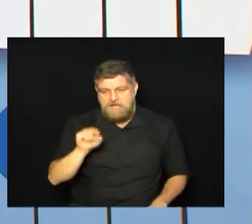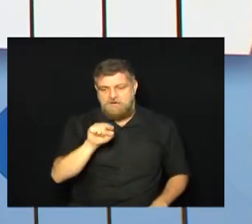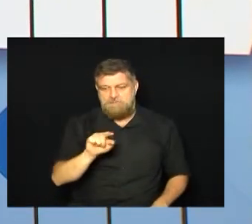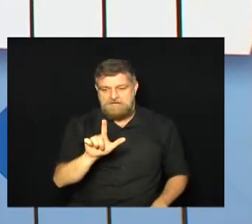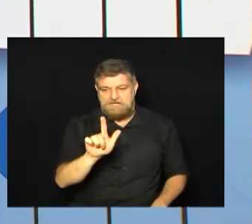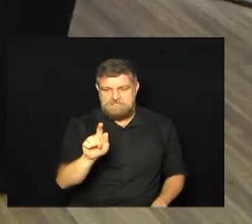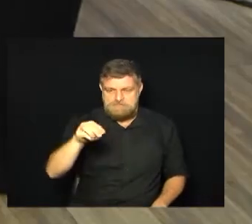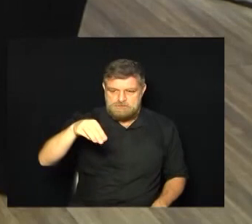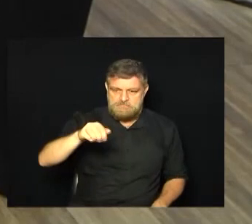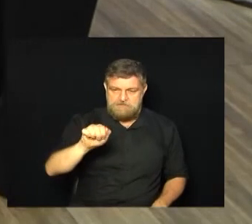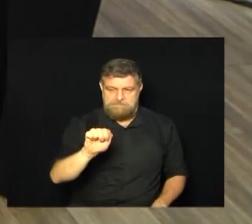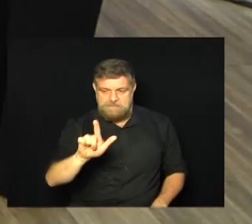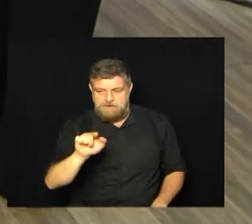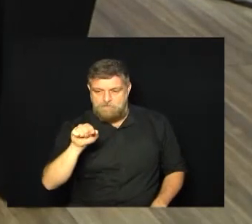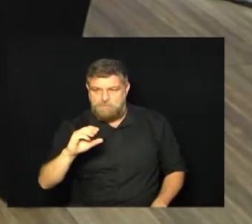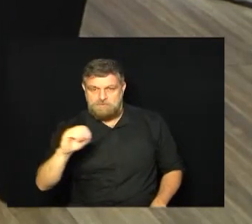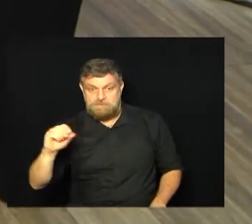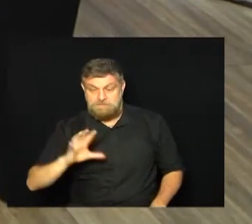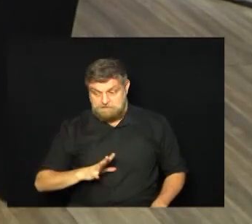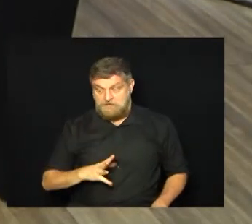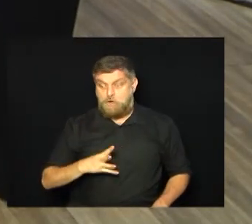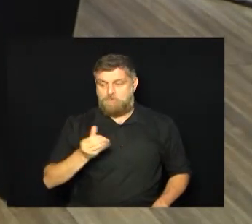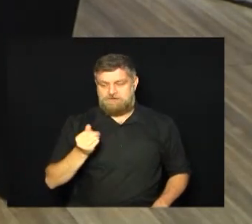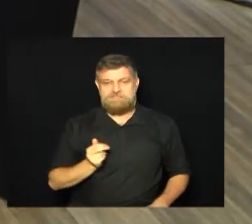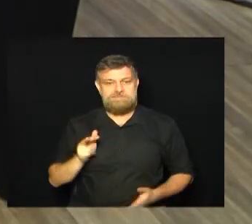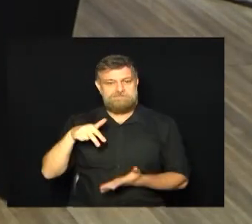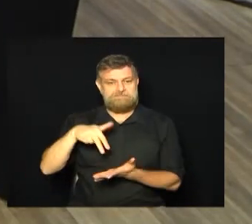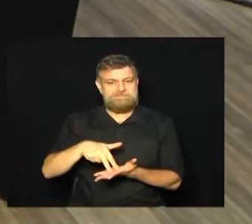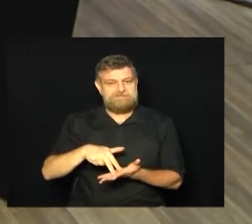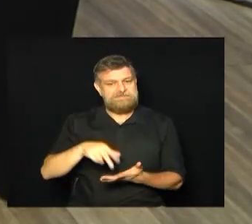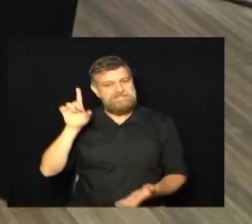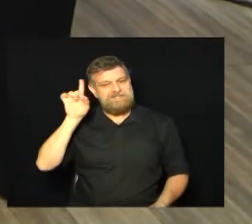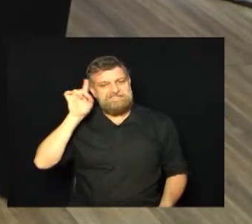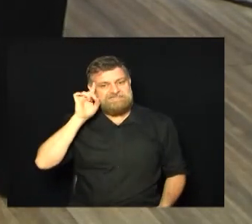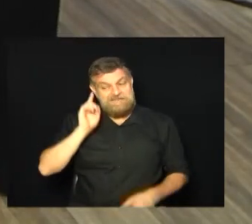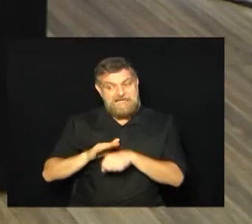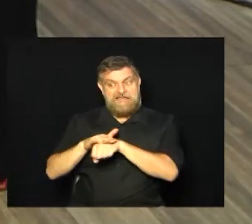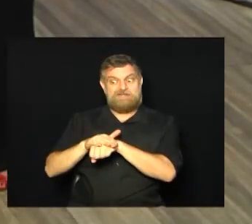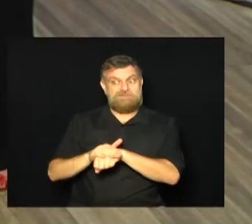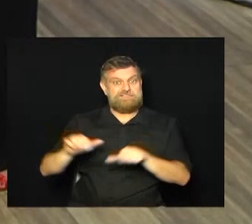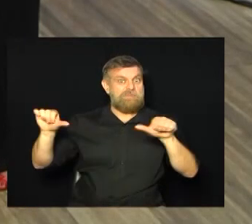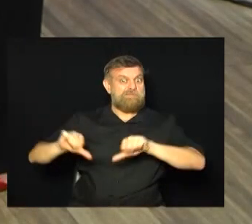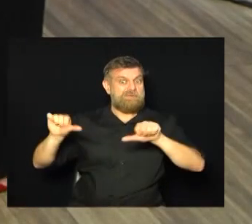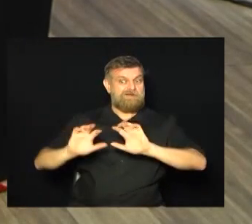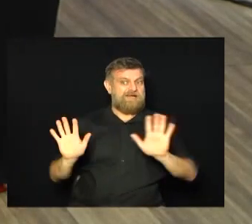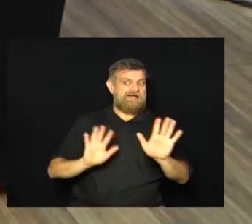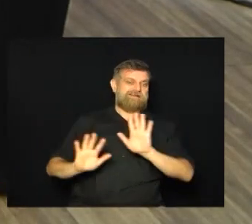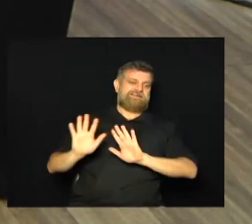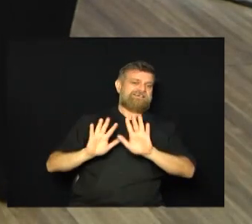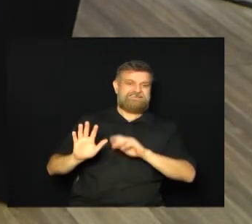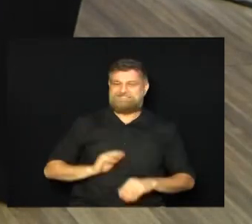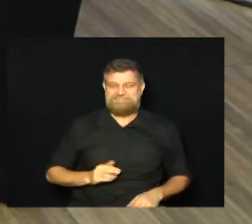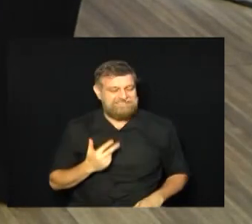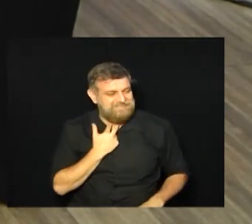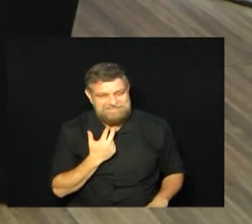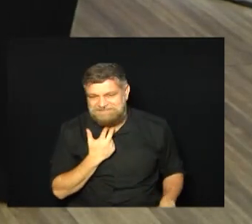@gmail.com. Só para os corajosos, então, este passeio aqui na cidade de Campinas. Dia, né? Que se fosse à noite, de noite, aí, sem